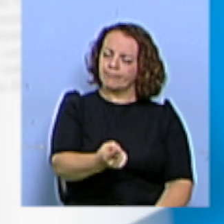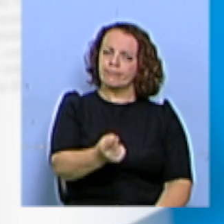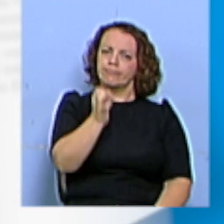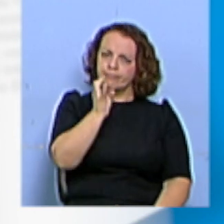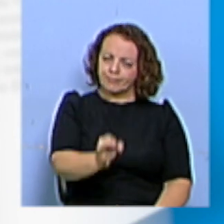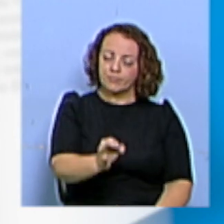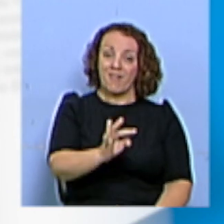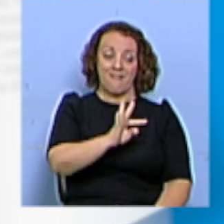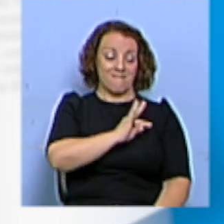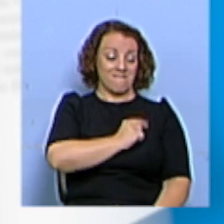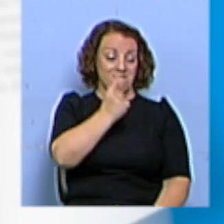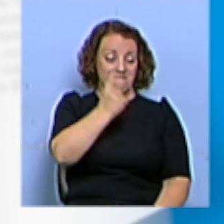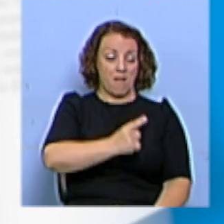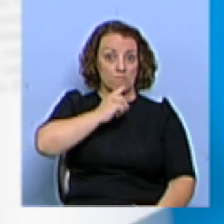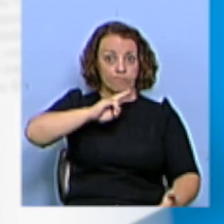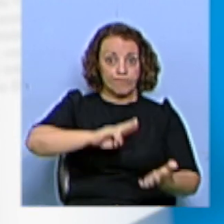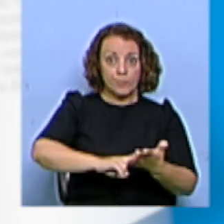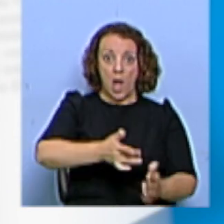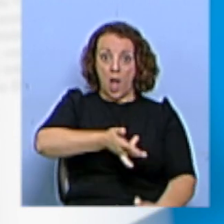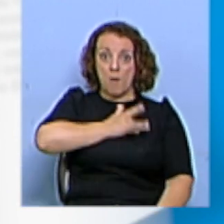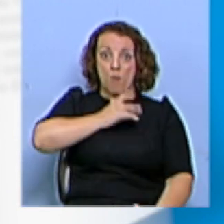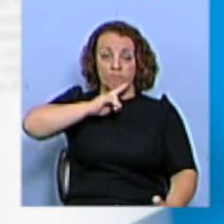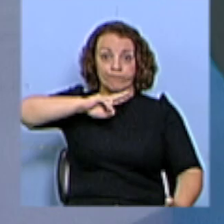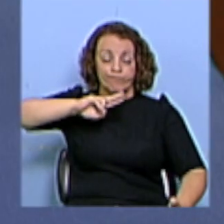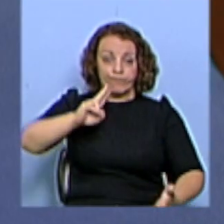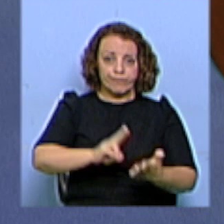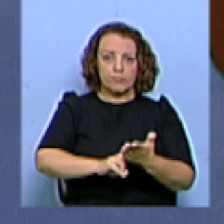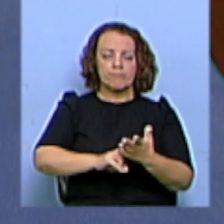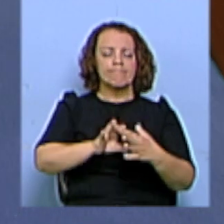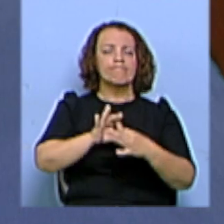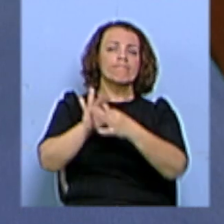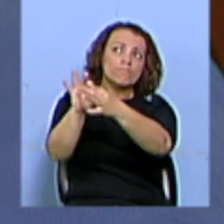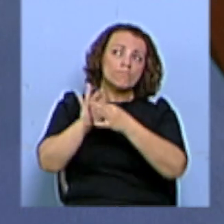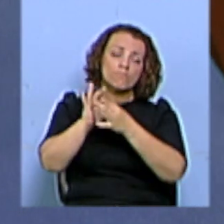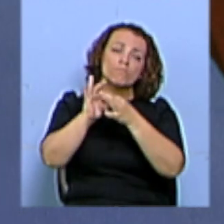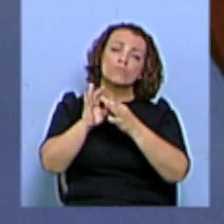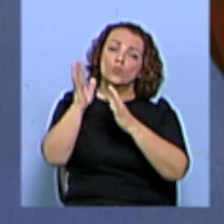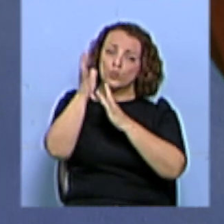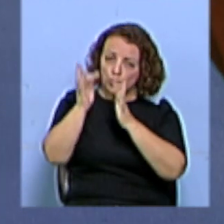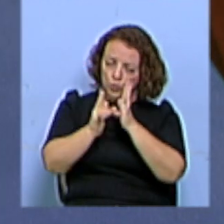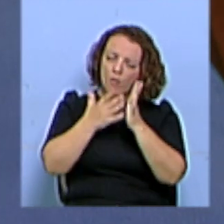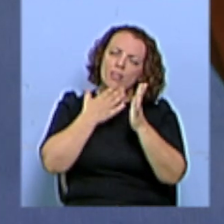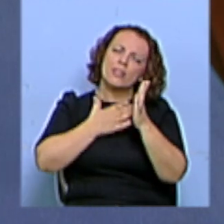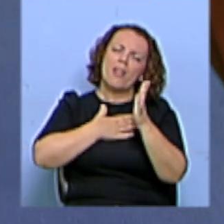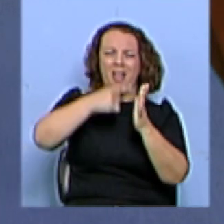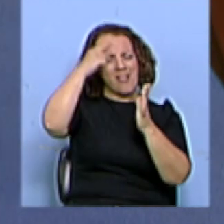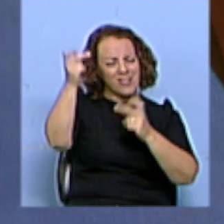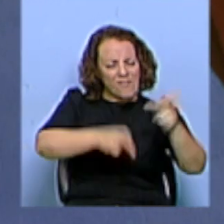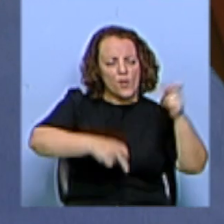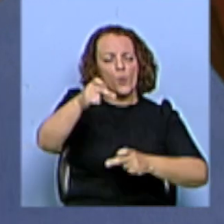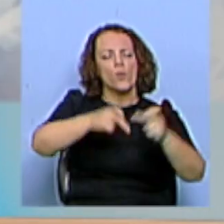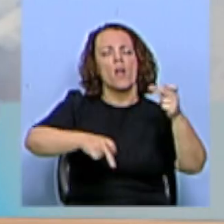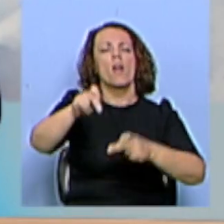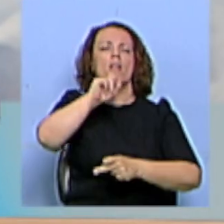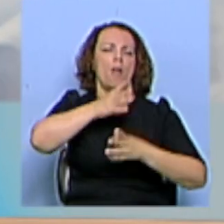verdadeira fé, um verdadeiro amor, uma verdadeira relação de comunhão com Jesus supera todas as dificuldades que vão aparecendo. O que,